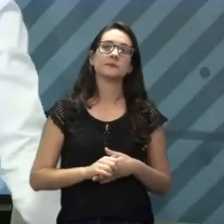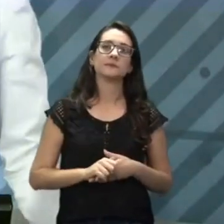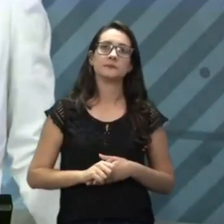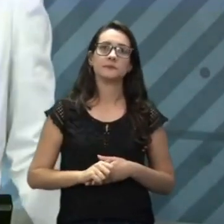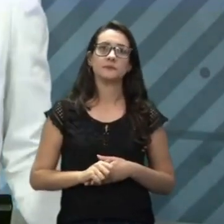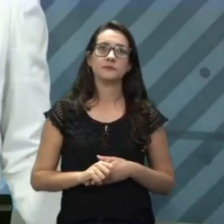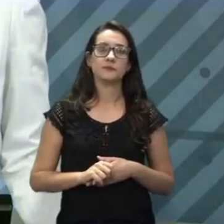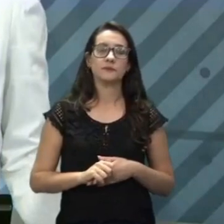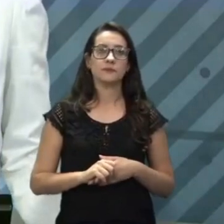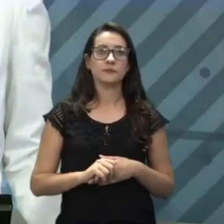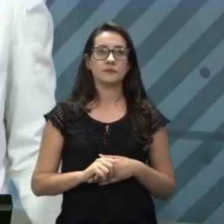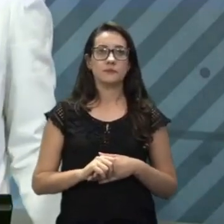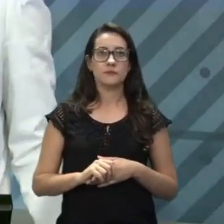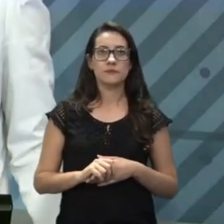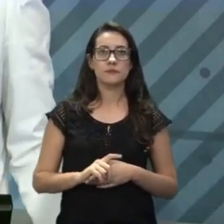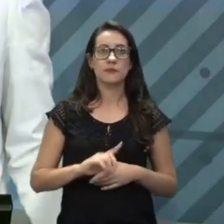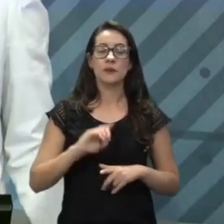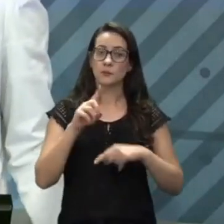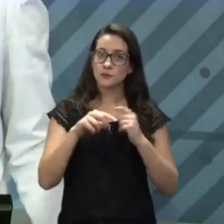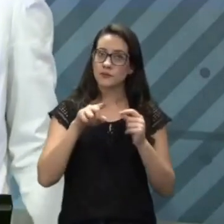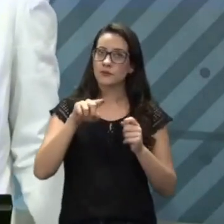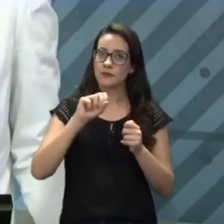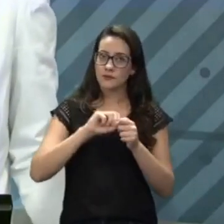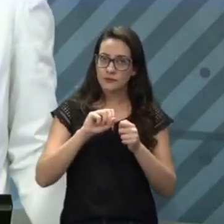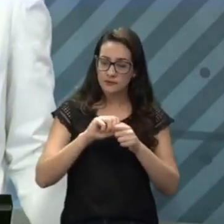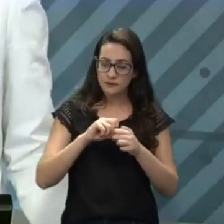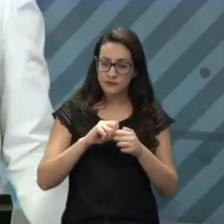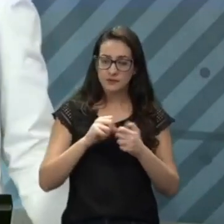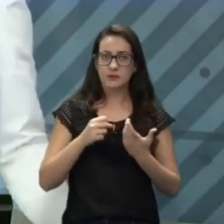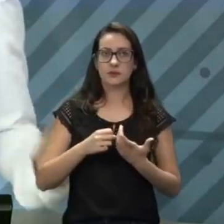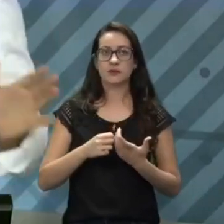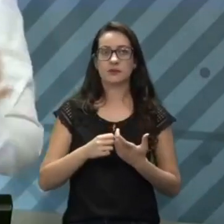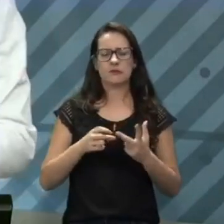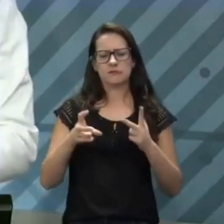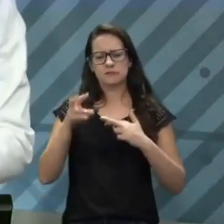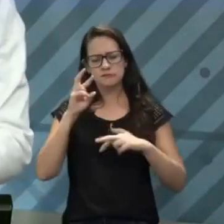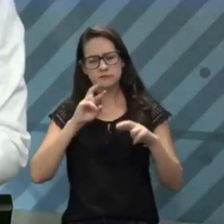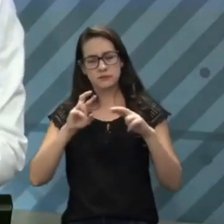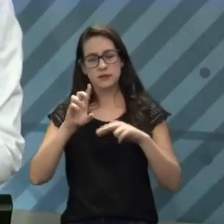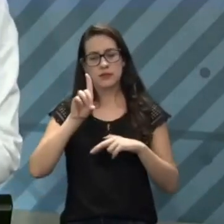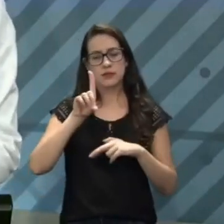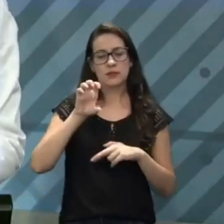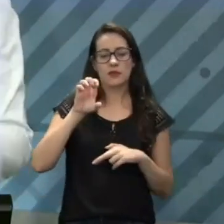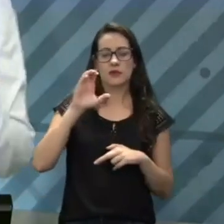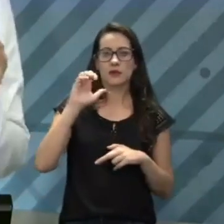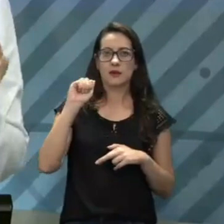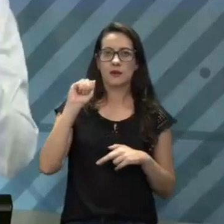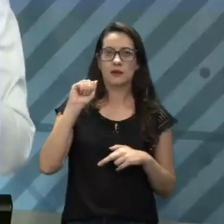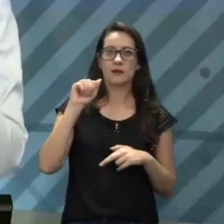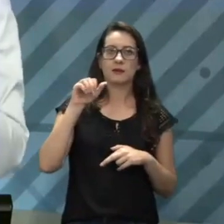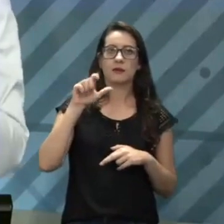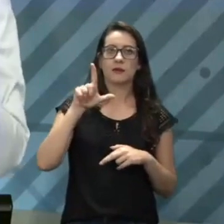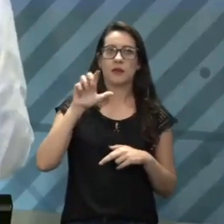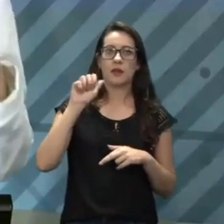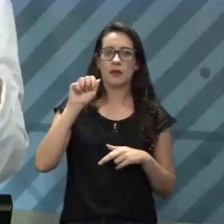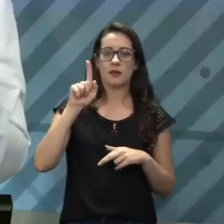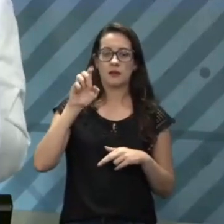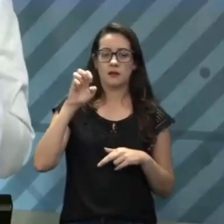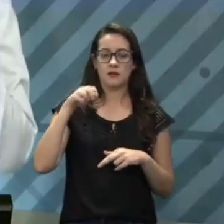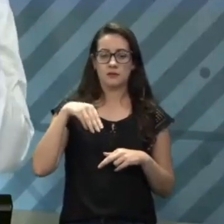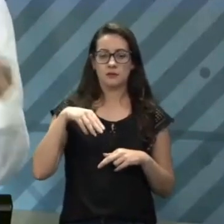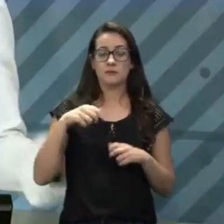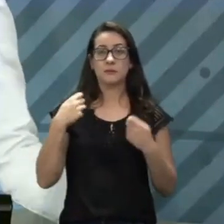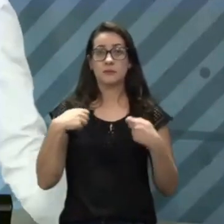aqui. Então, quando vocês forem fazer a execução da verificação da decalagem, é necessário que vocês se